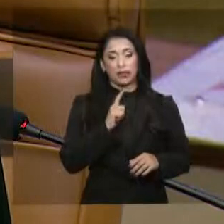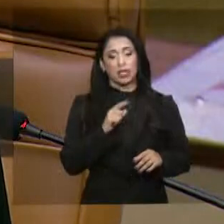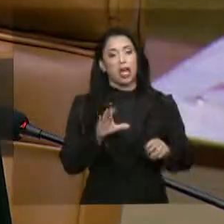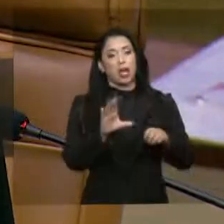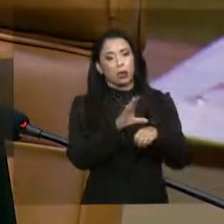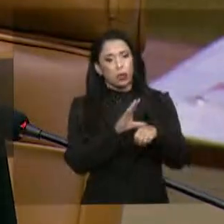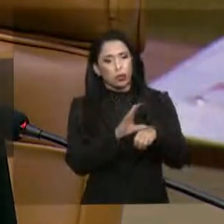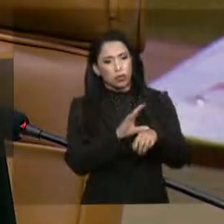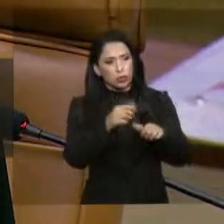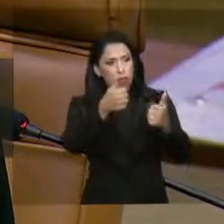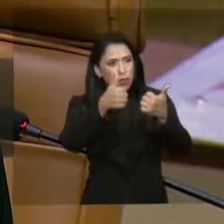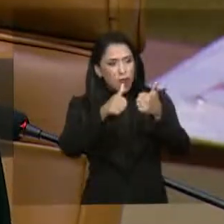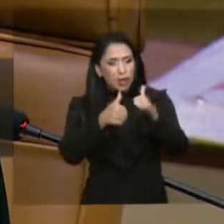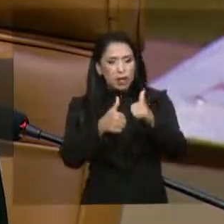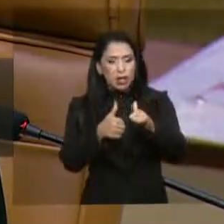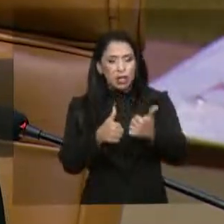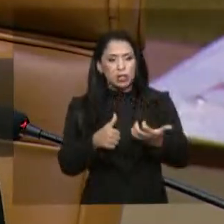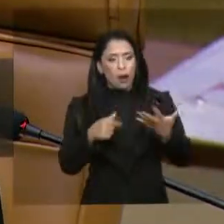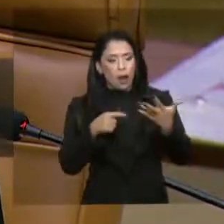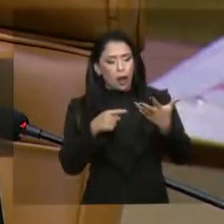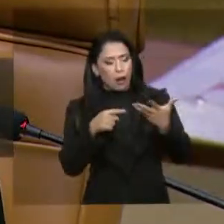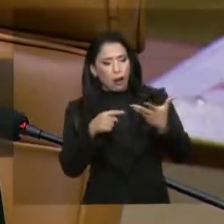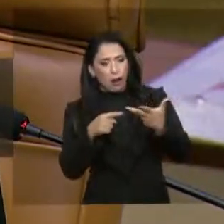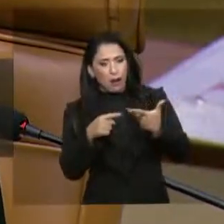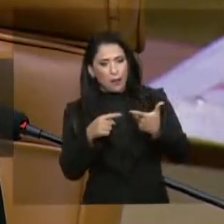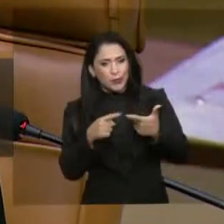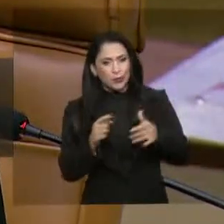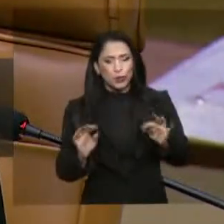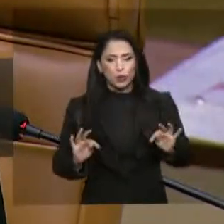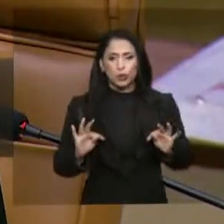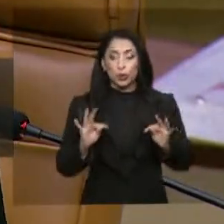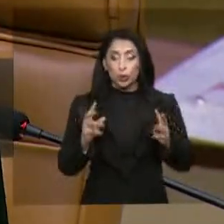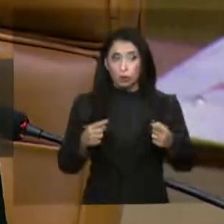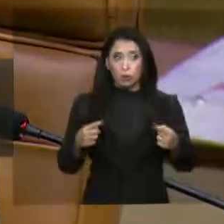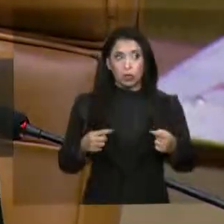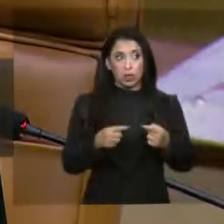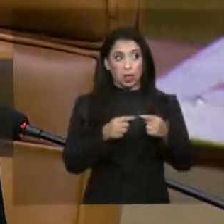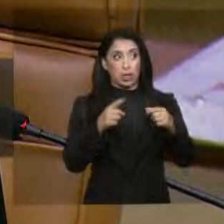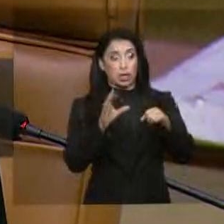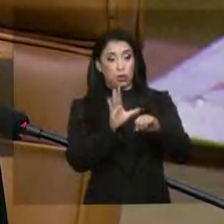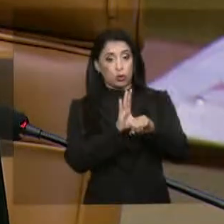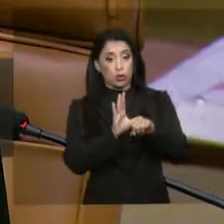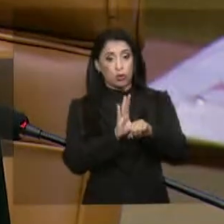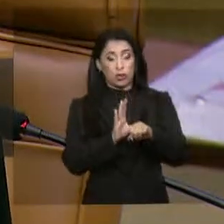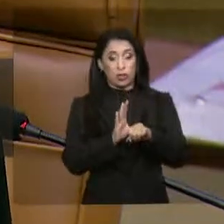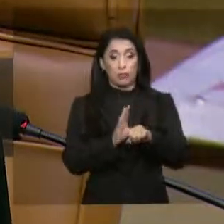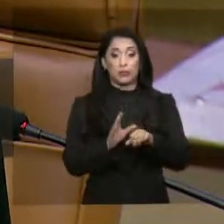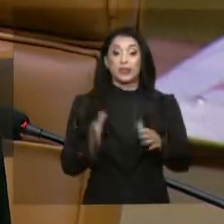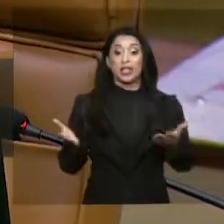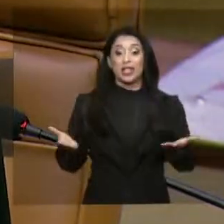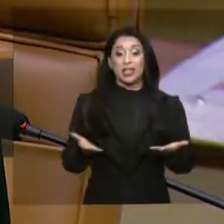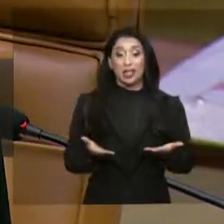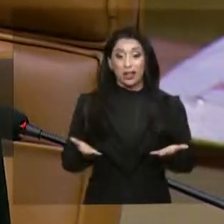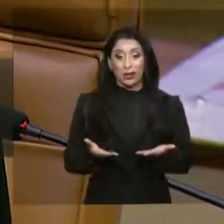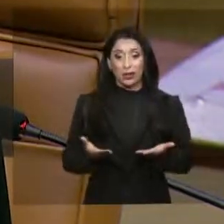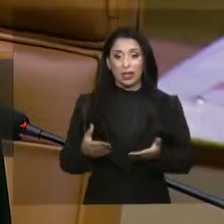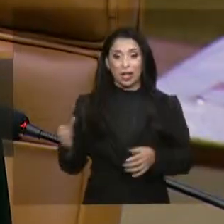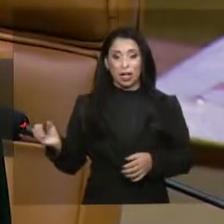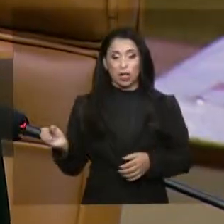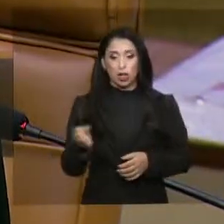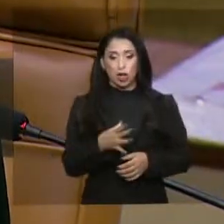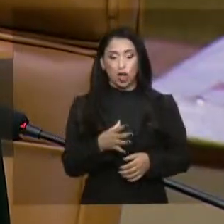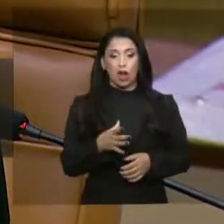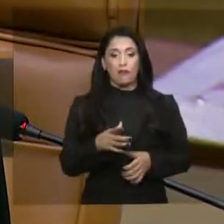constitucionalmente deve analisar todos os requisitos e pressupostos constitucionais e, com base agora na nova lei de